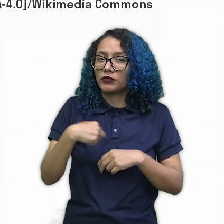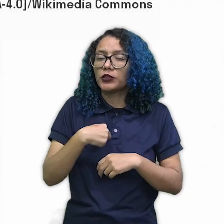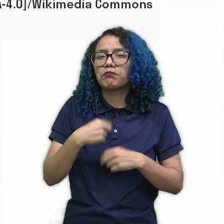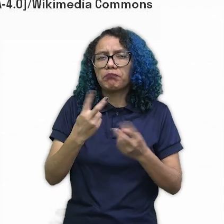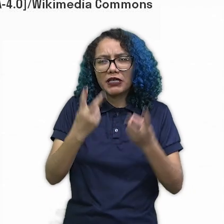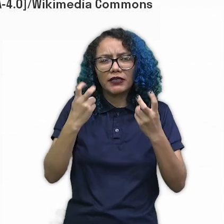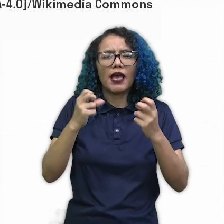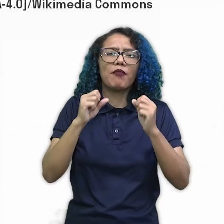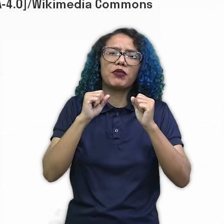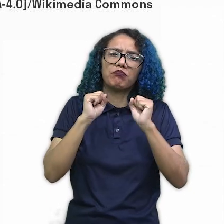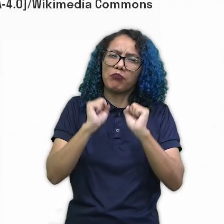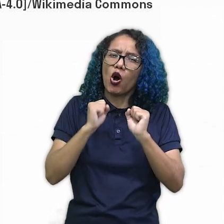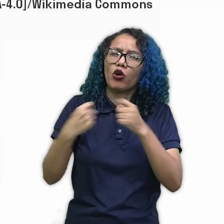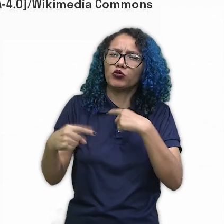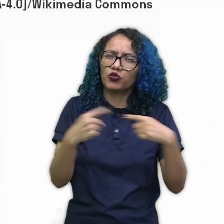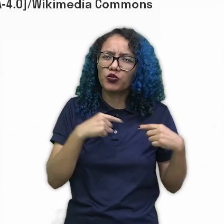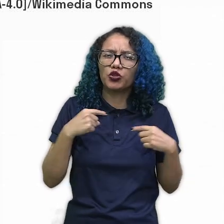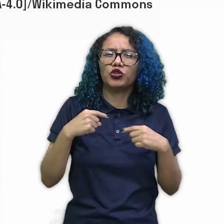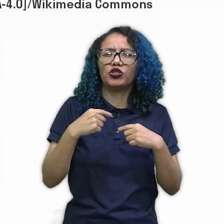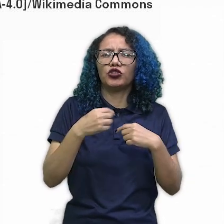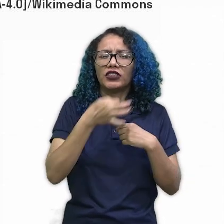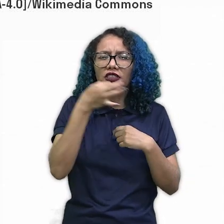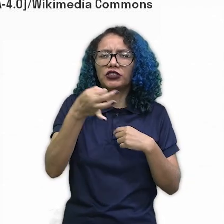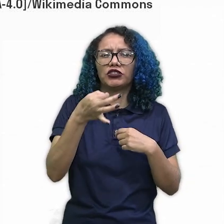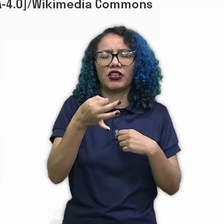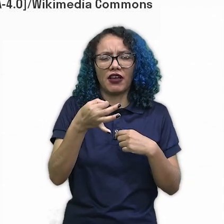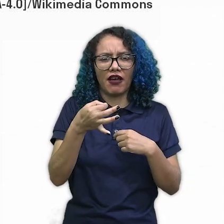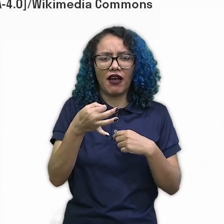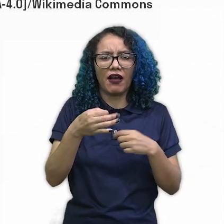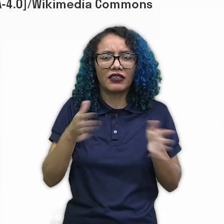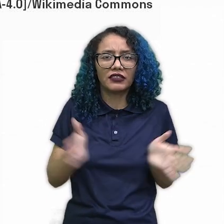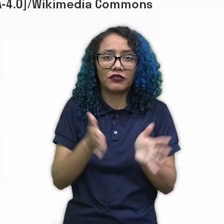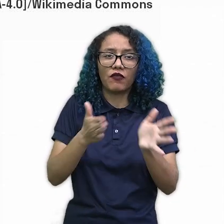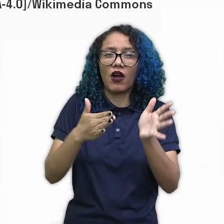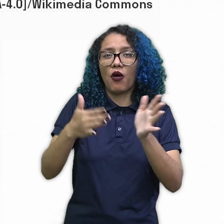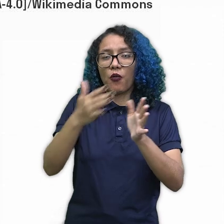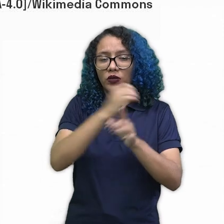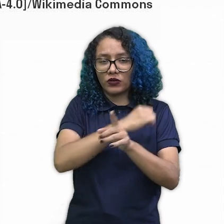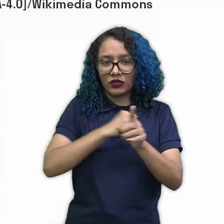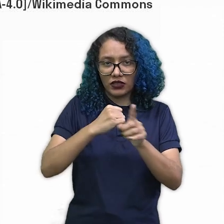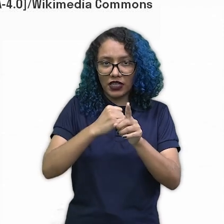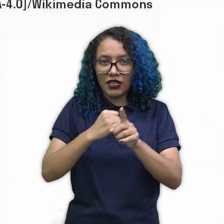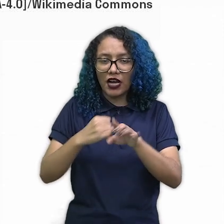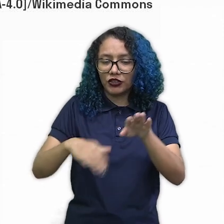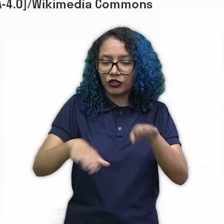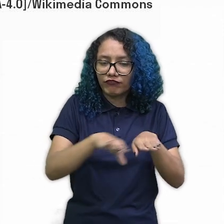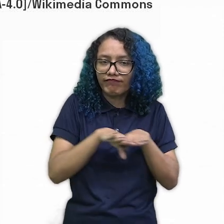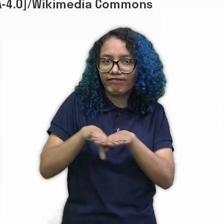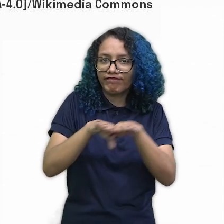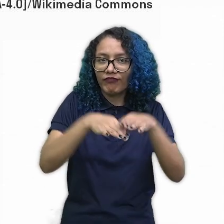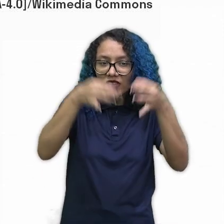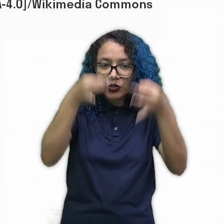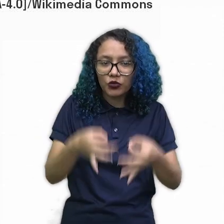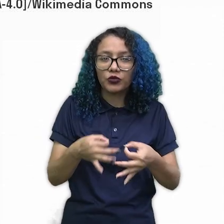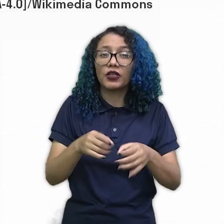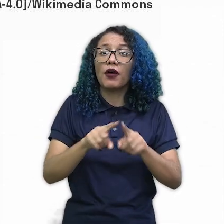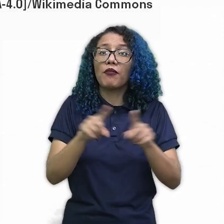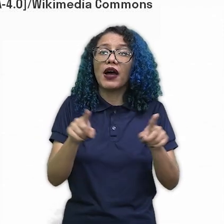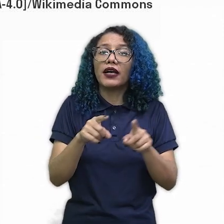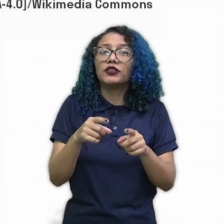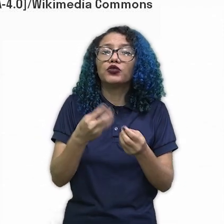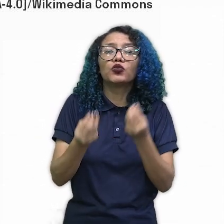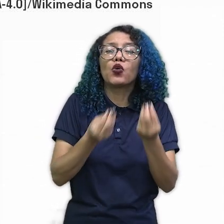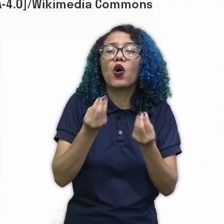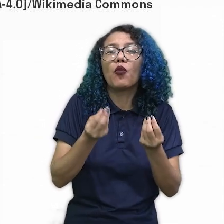perceber isso, criticar isso, promover uma sociedade mais justa e igualitária. Agora, é claro, para isso nós precisamos